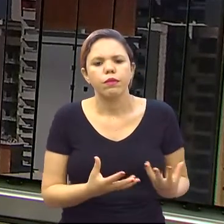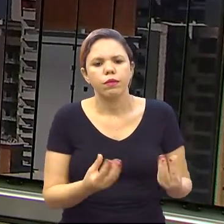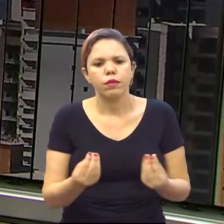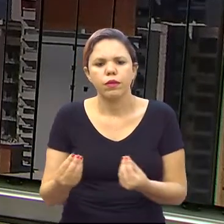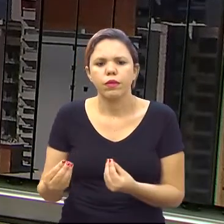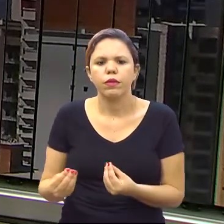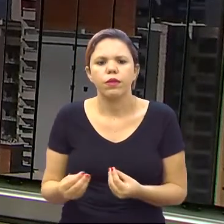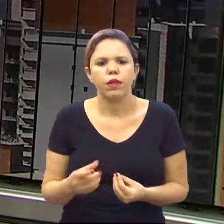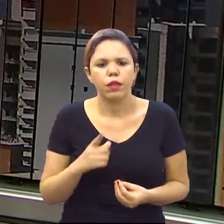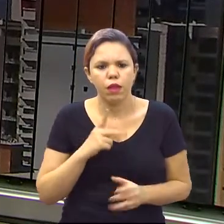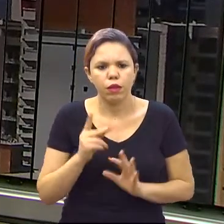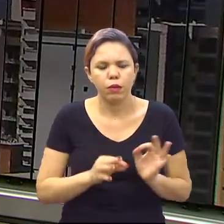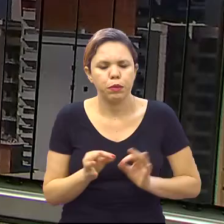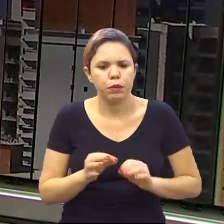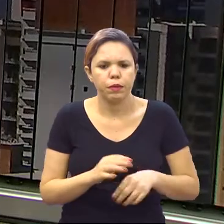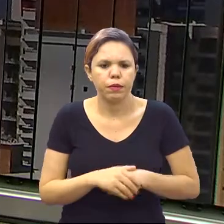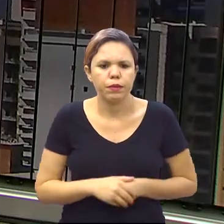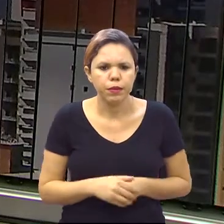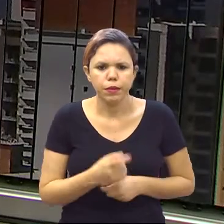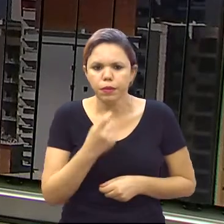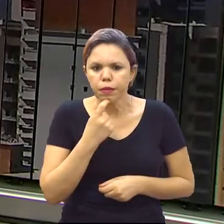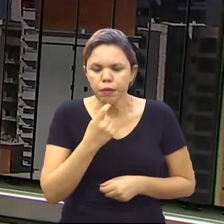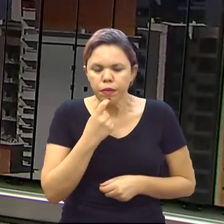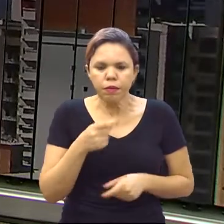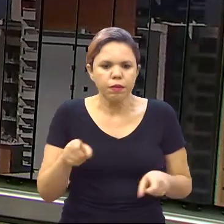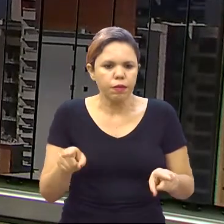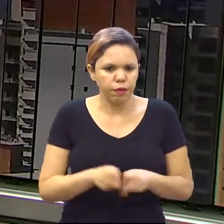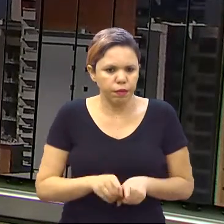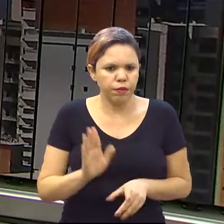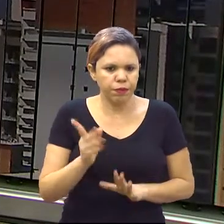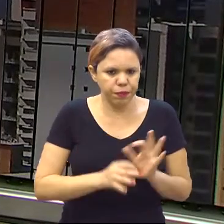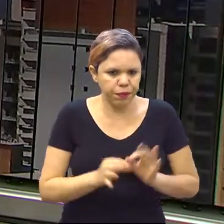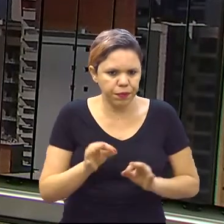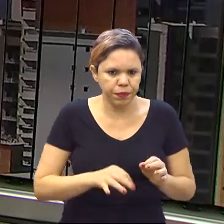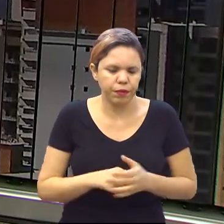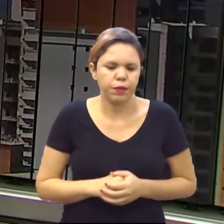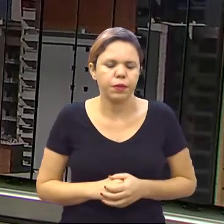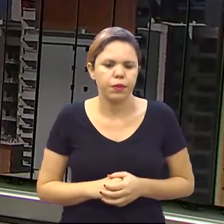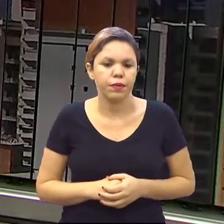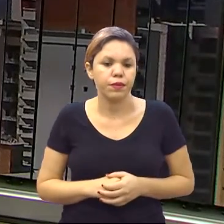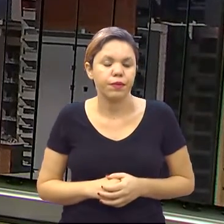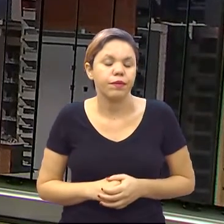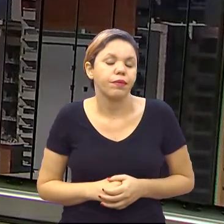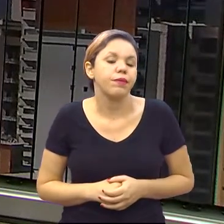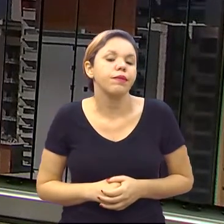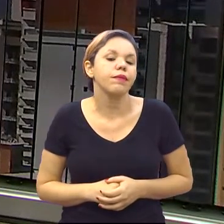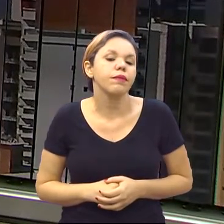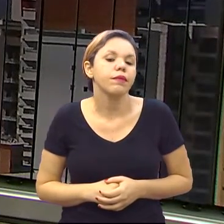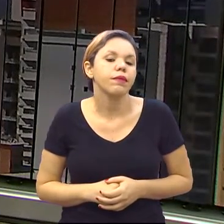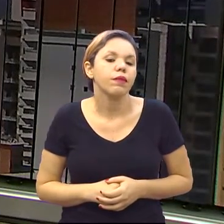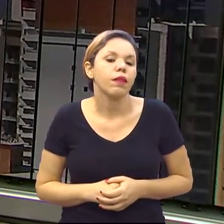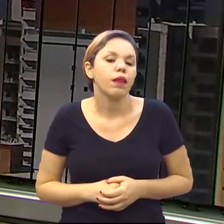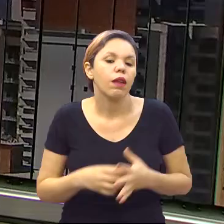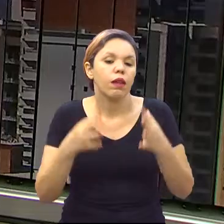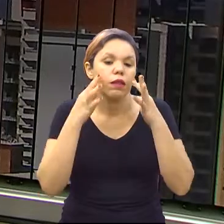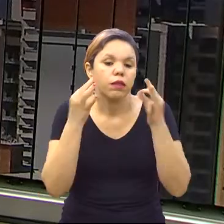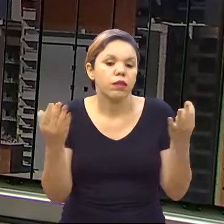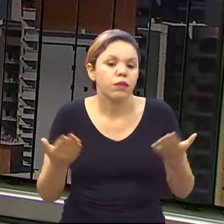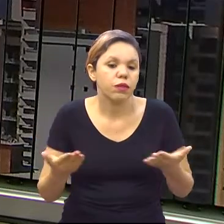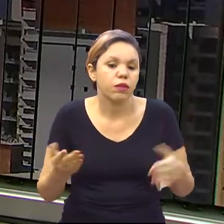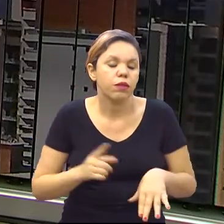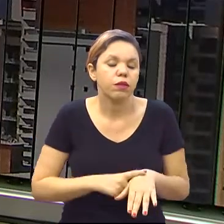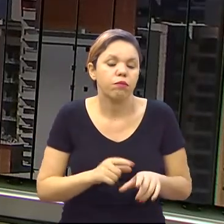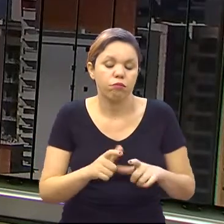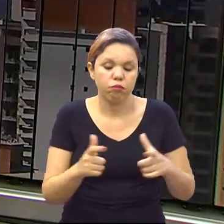e muitos até tinham em seu planejamento, Campinas também já estava com o projeto Nosso Cantareira, e com isso a atenção